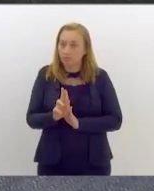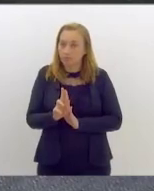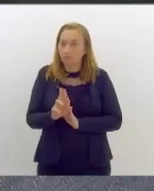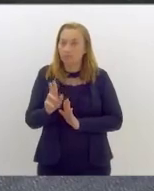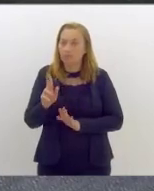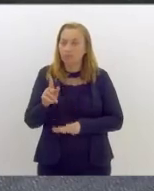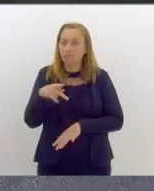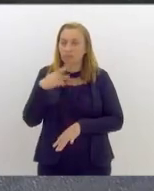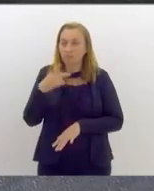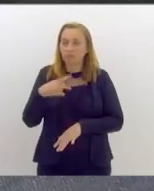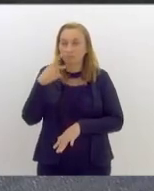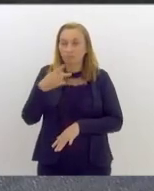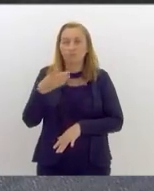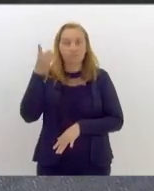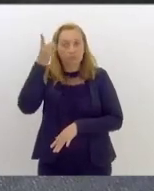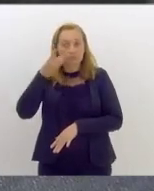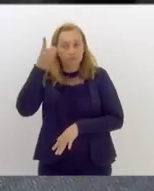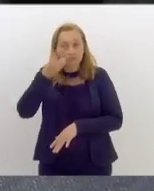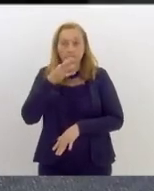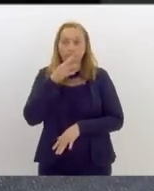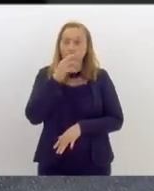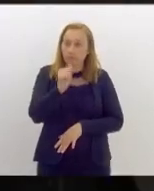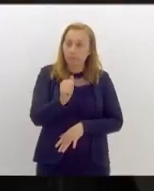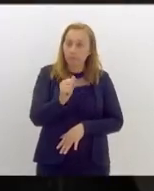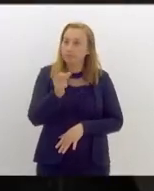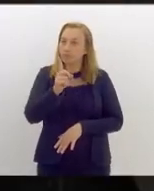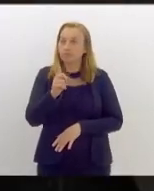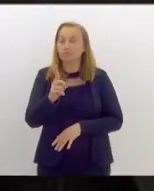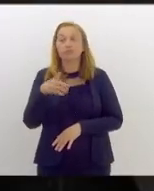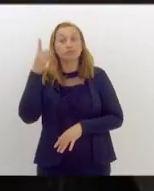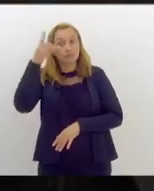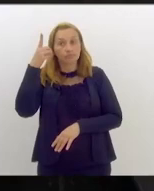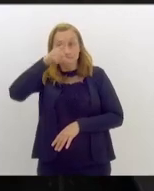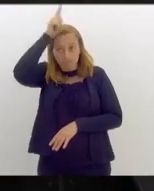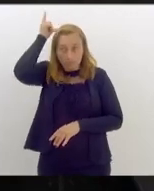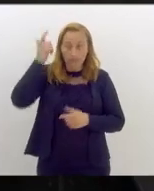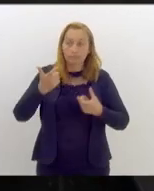deputado Rodrigo Amorim parágrafo segundo